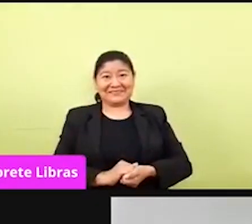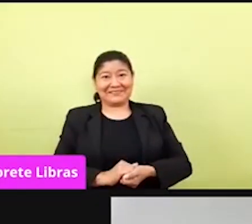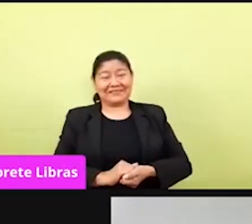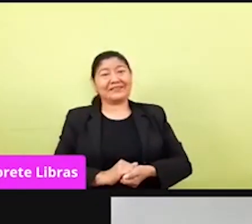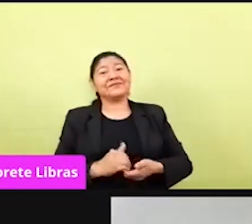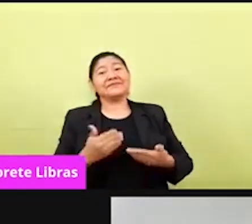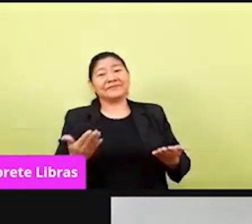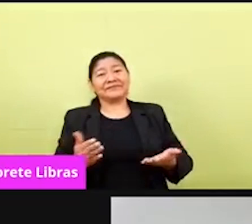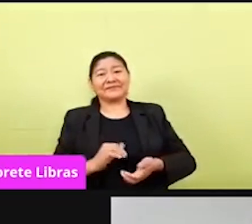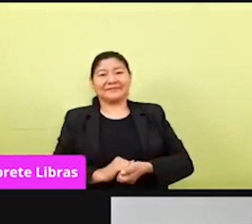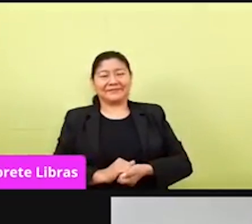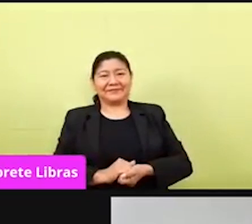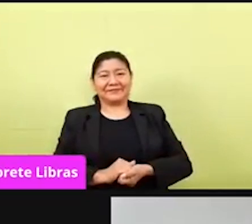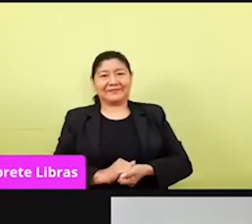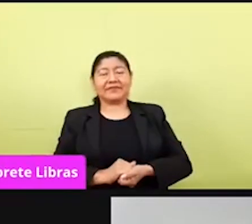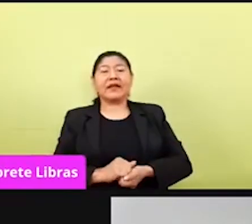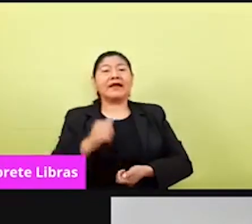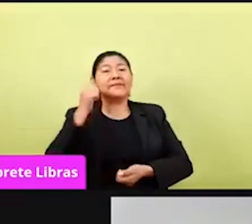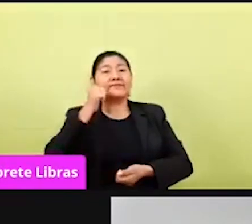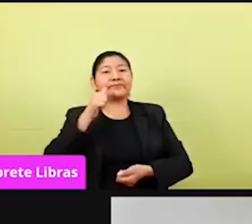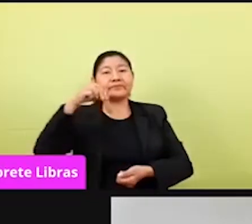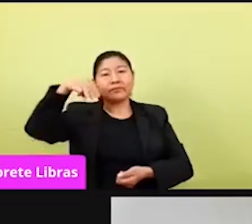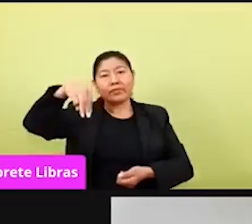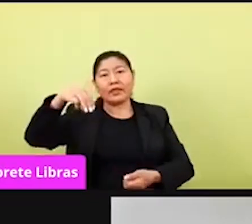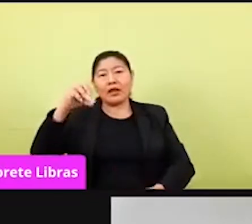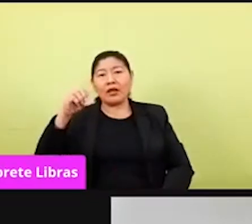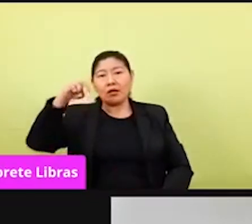lá. A Mônica Aquino, ela pergunta: como